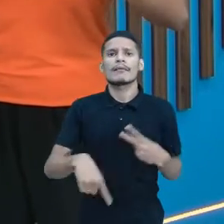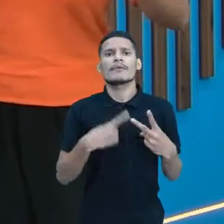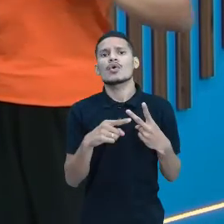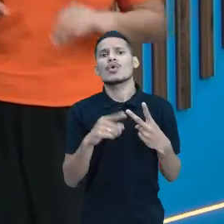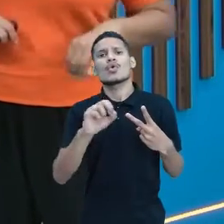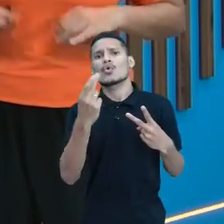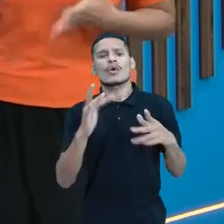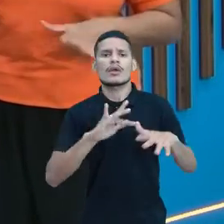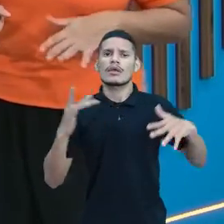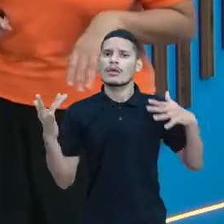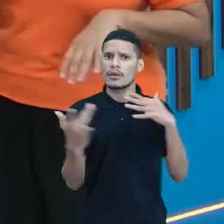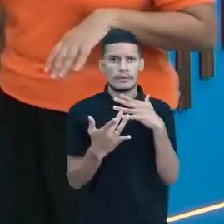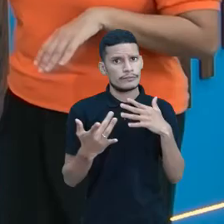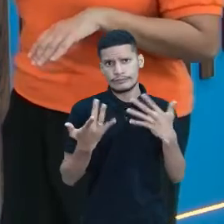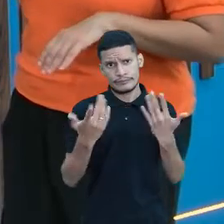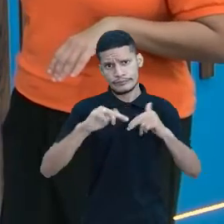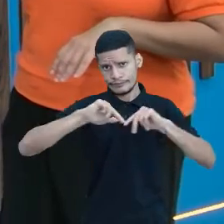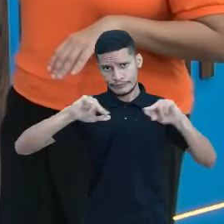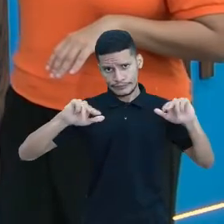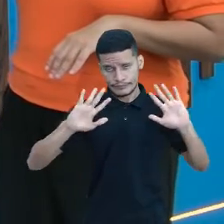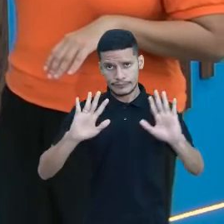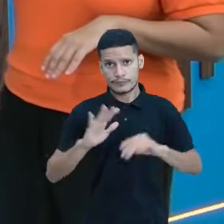ou as redes sociais, enfim.